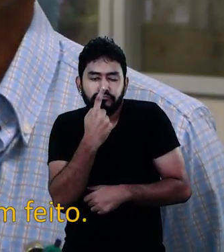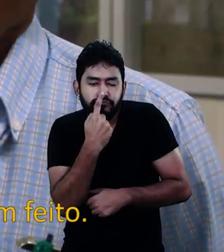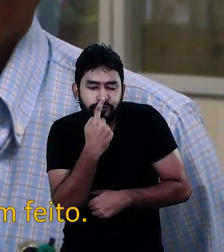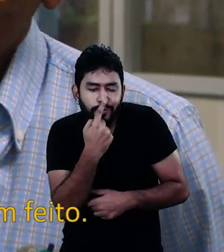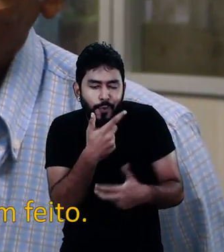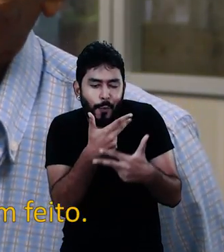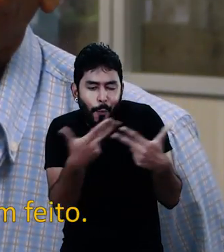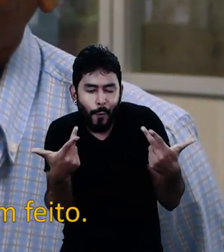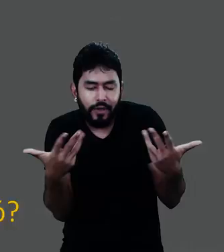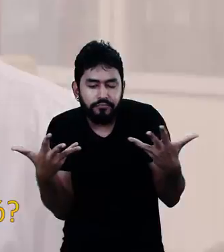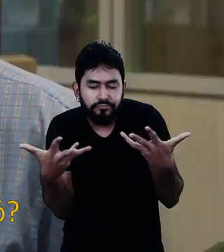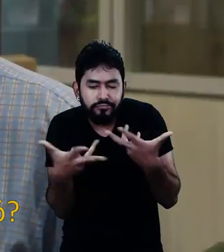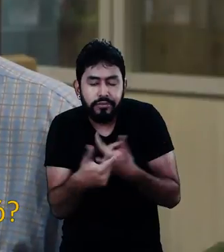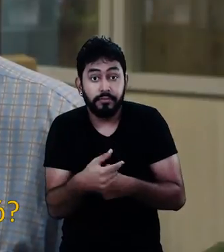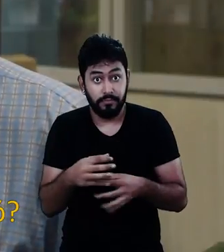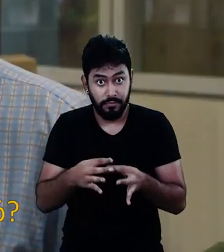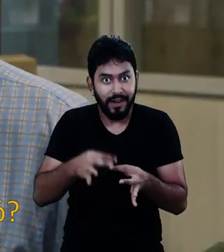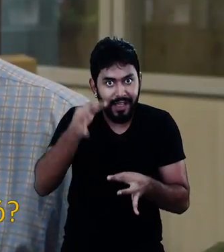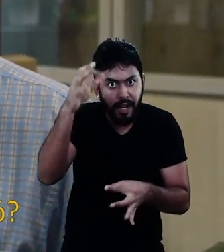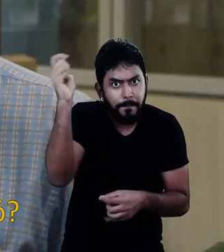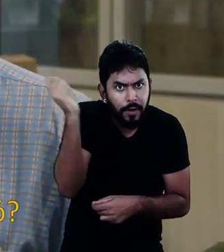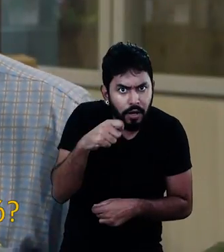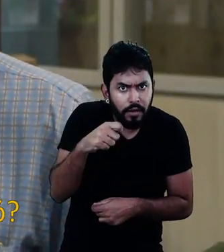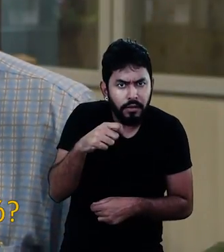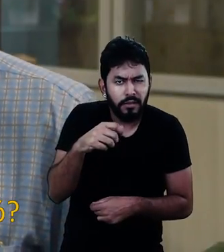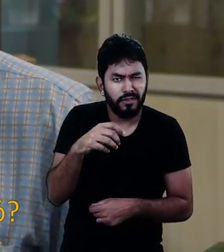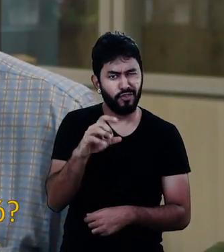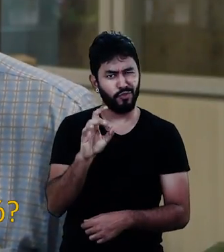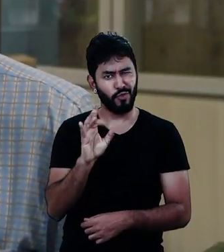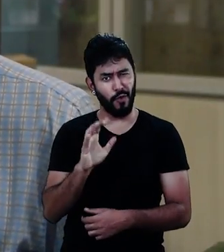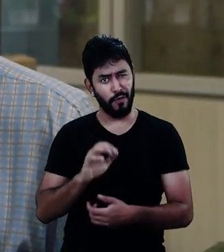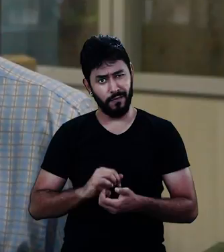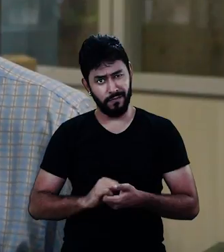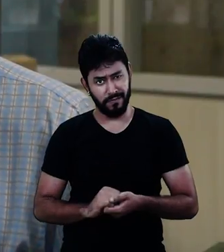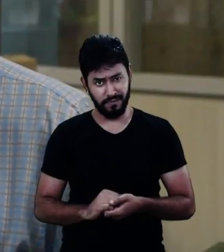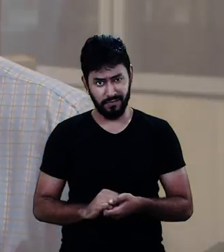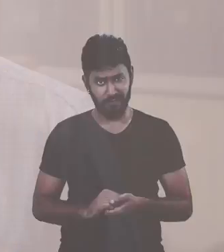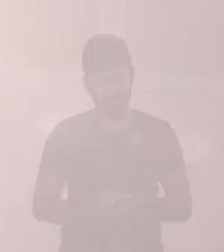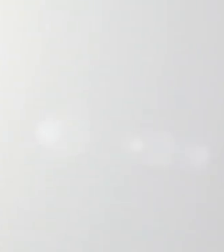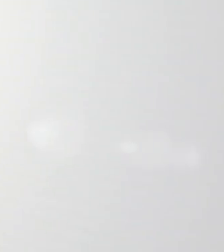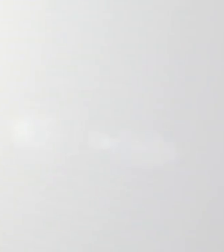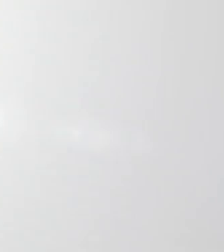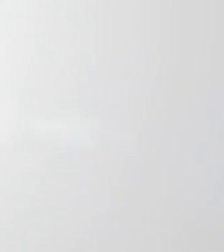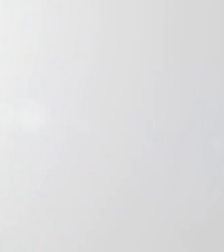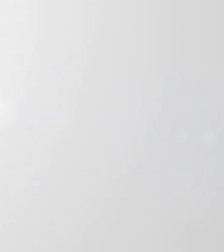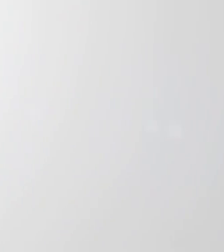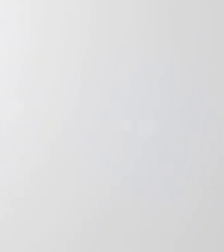e fazer bem feito. Você quer mais alguma coisa? Obrigada. Só? Ha ha ha.